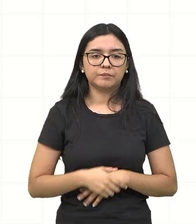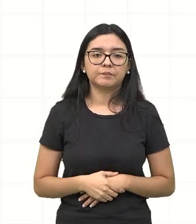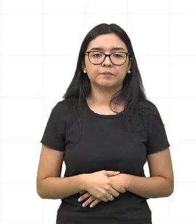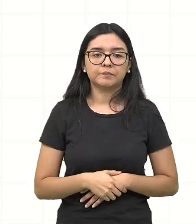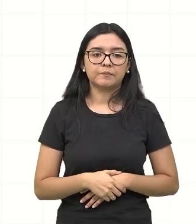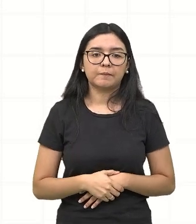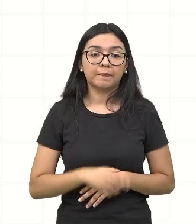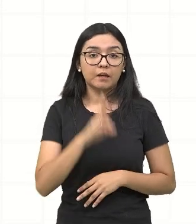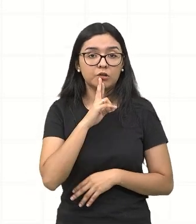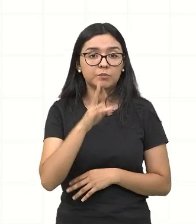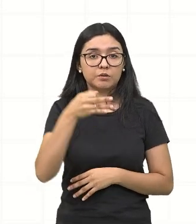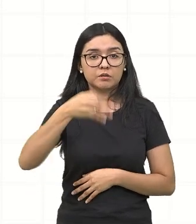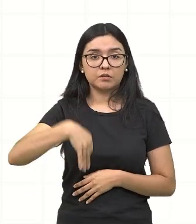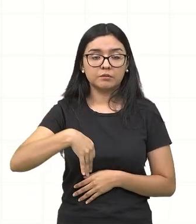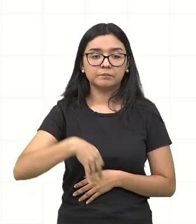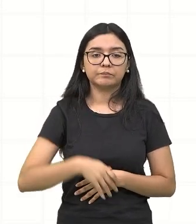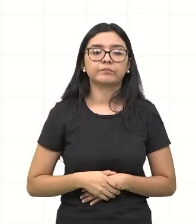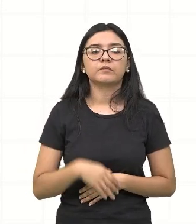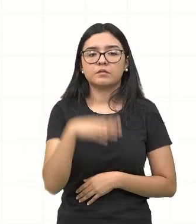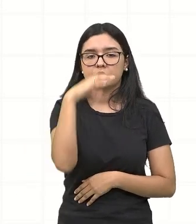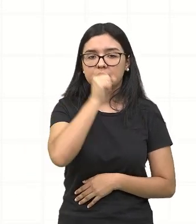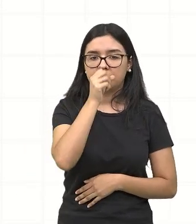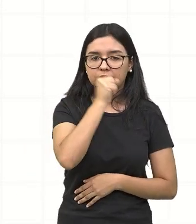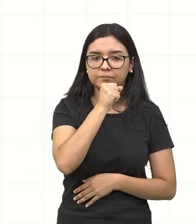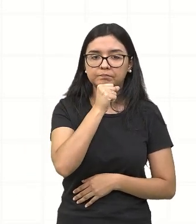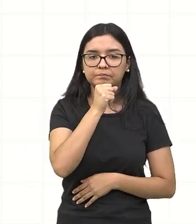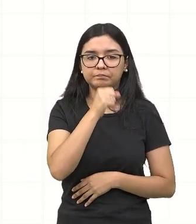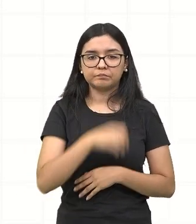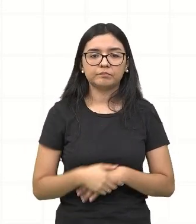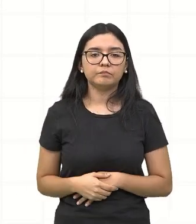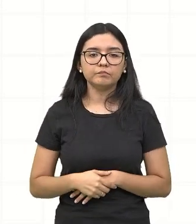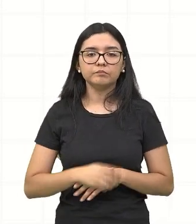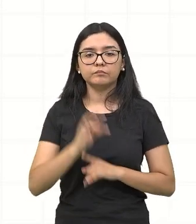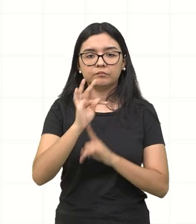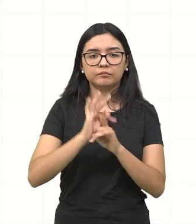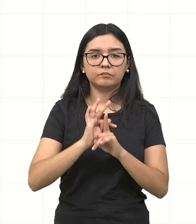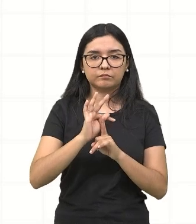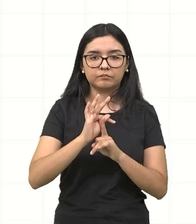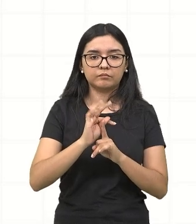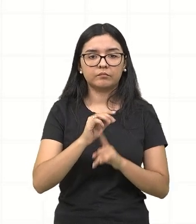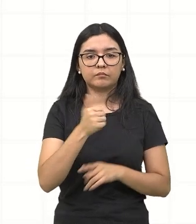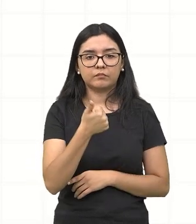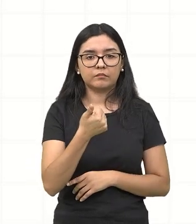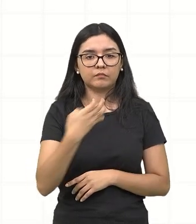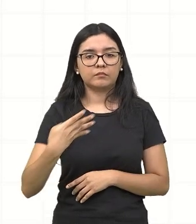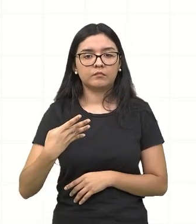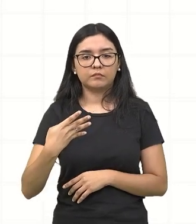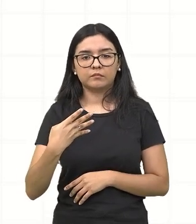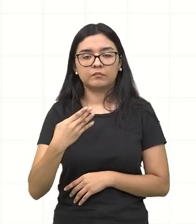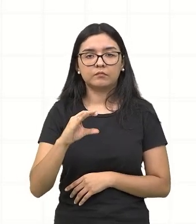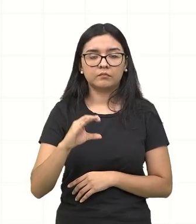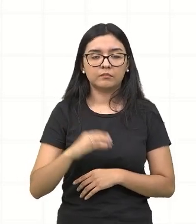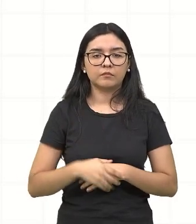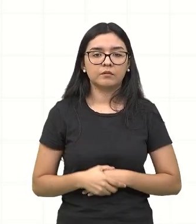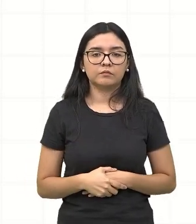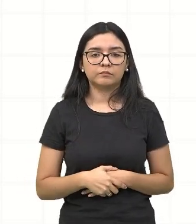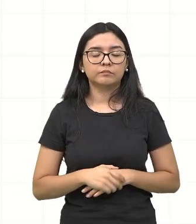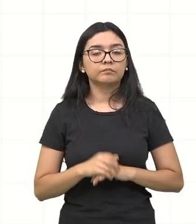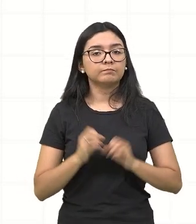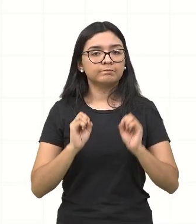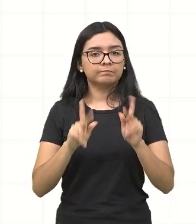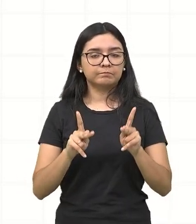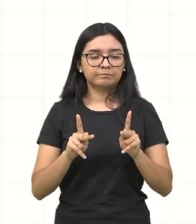foi sábado, com uma amplitude de 14 graus Celsius. Tudo